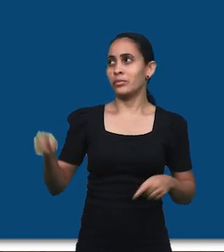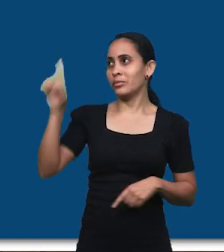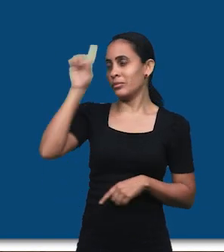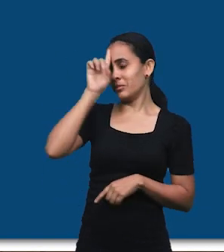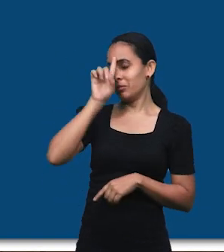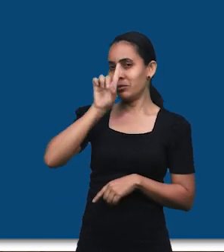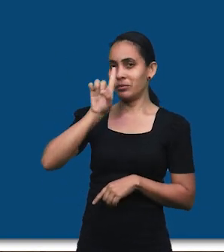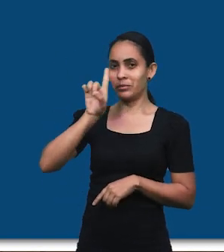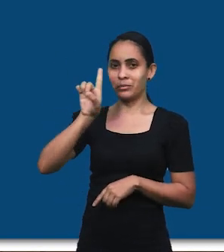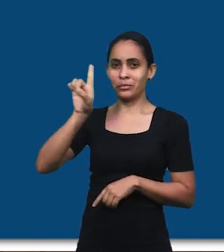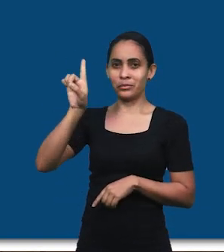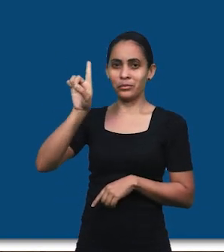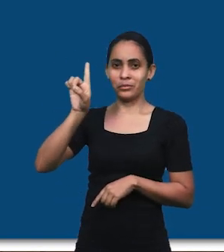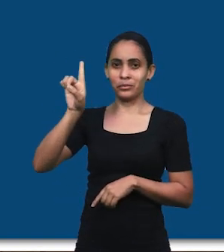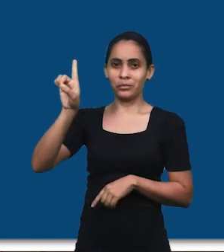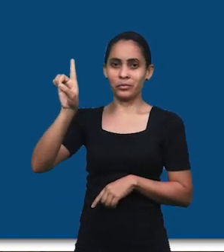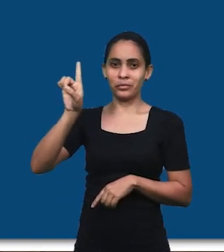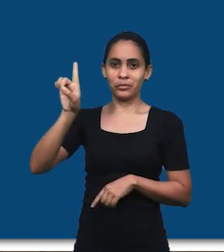Deus